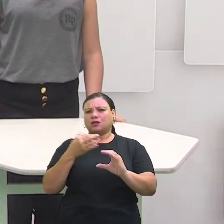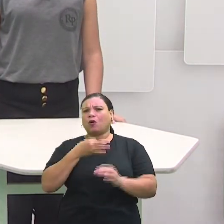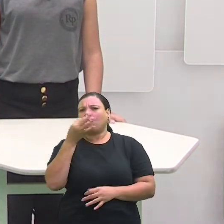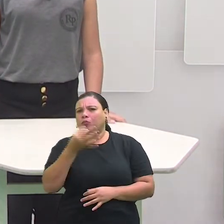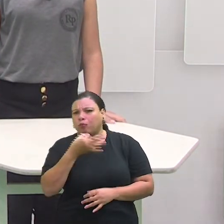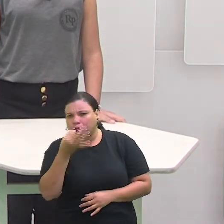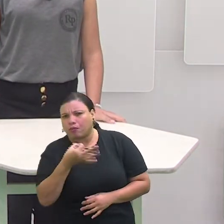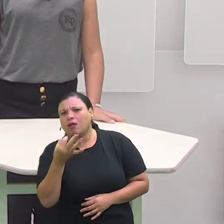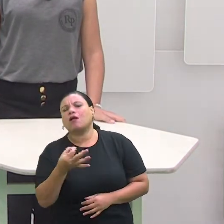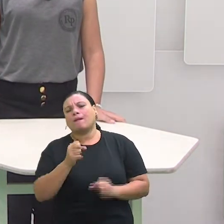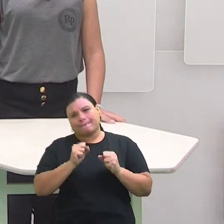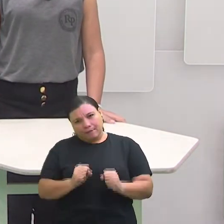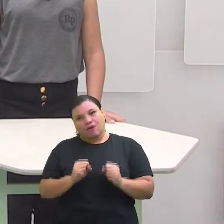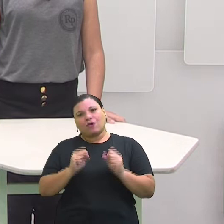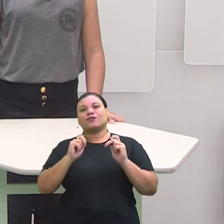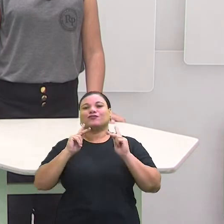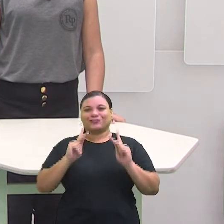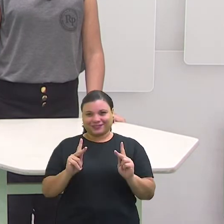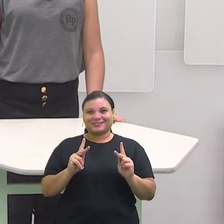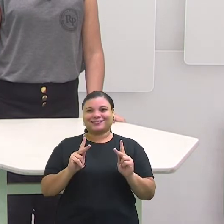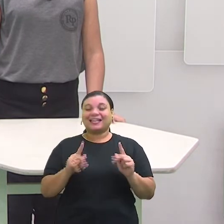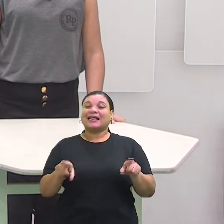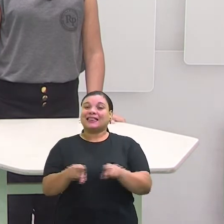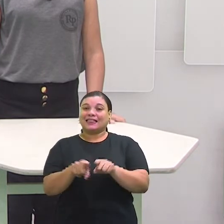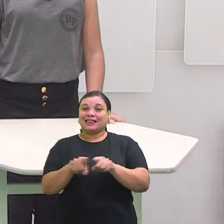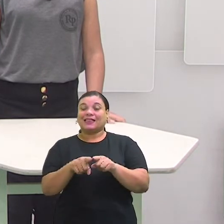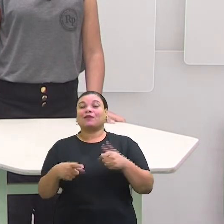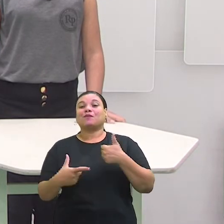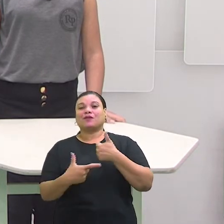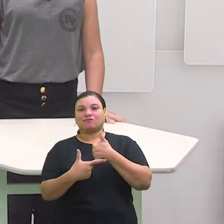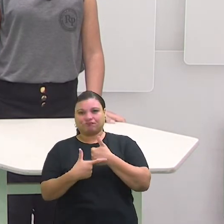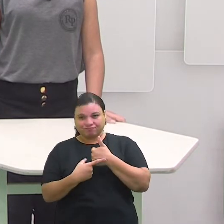da nossa programação. Deixem o like de vocês, tá?